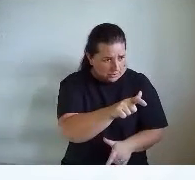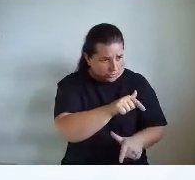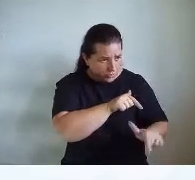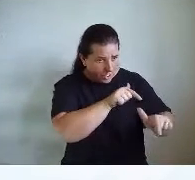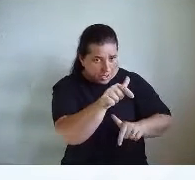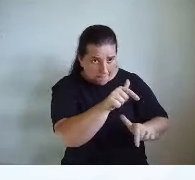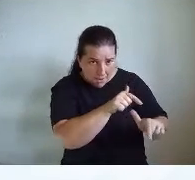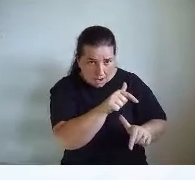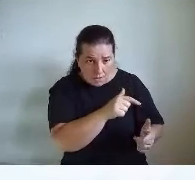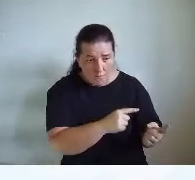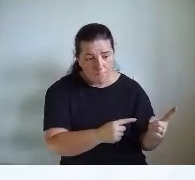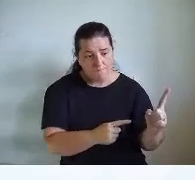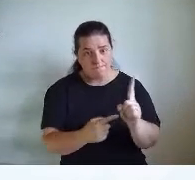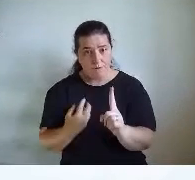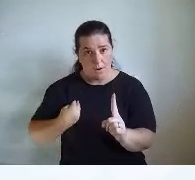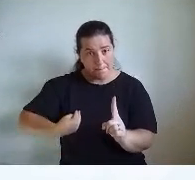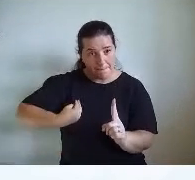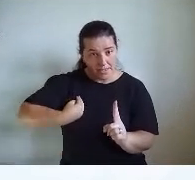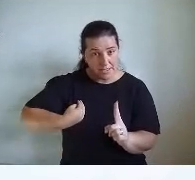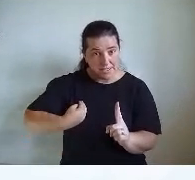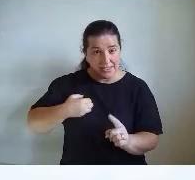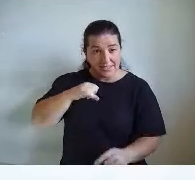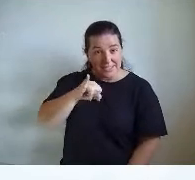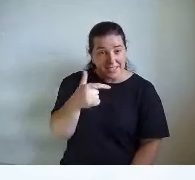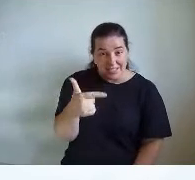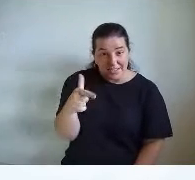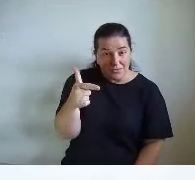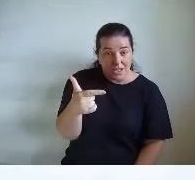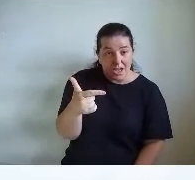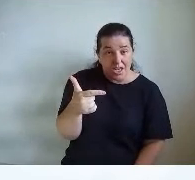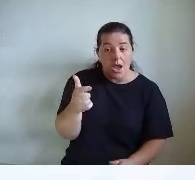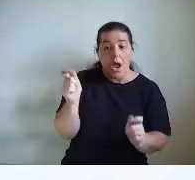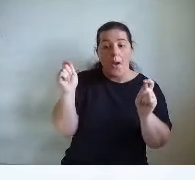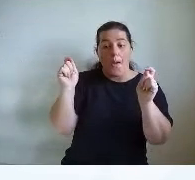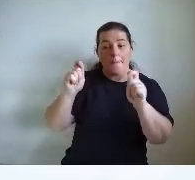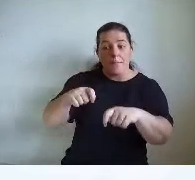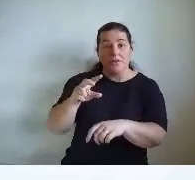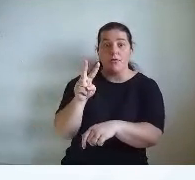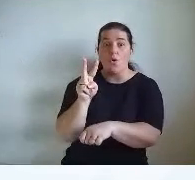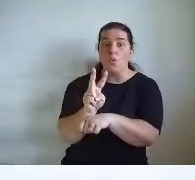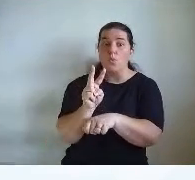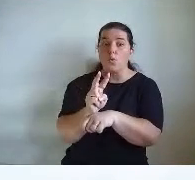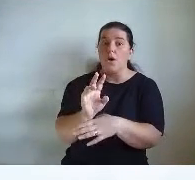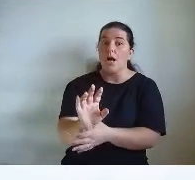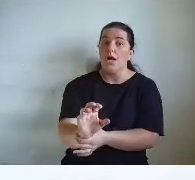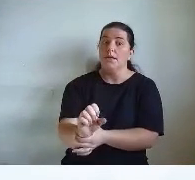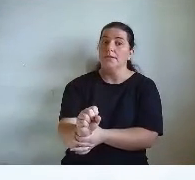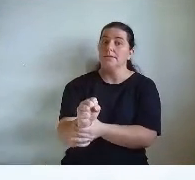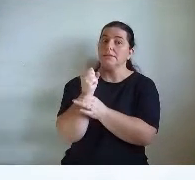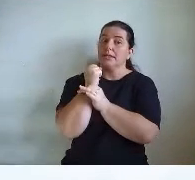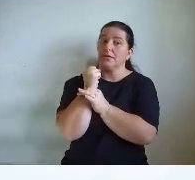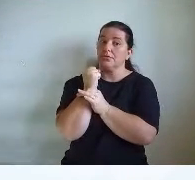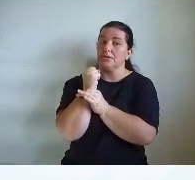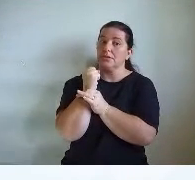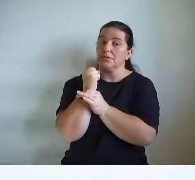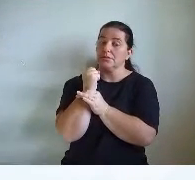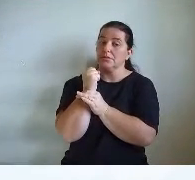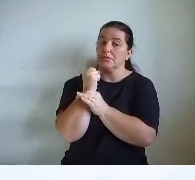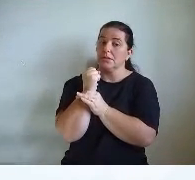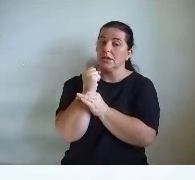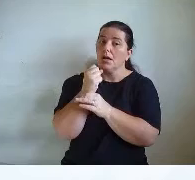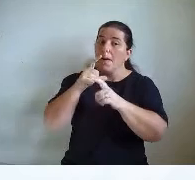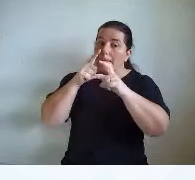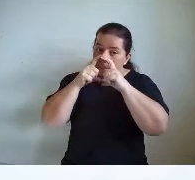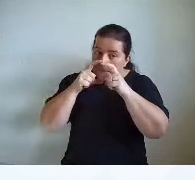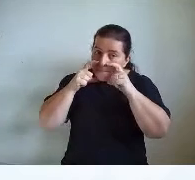trabalho, sendo que lá não tem as condições mínimas de segurança, sequer uma máscara adequada. Obviamente que o profissional ele